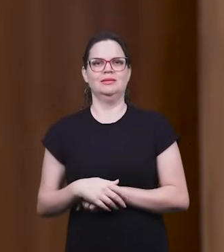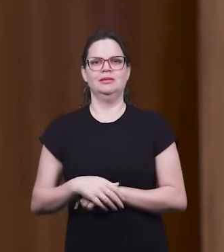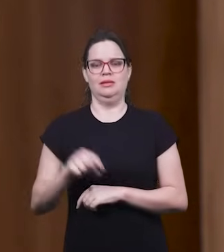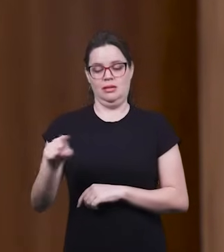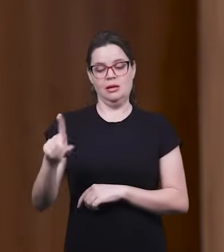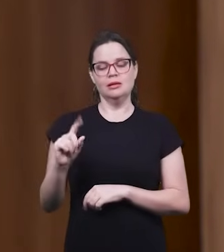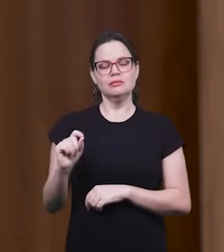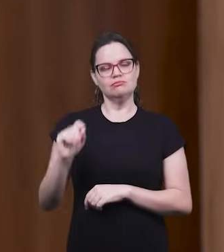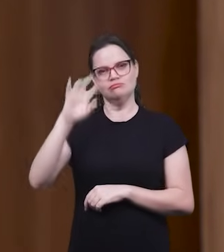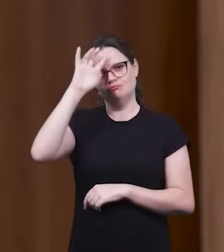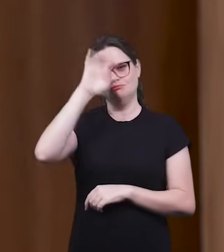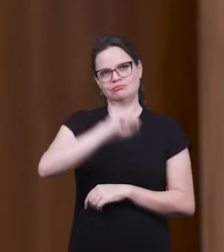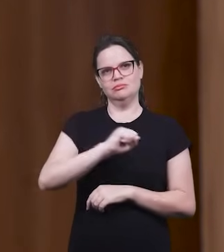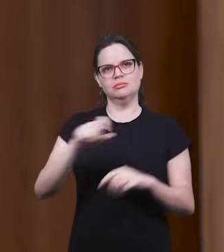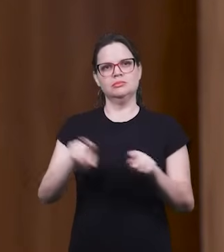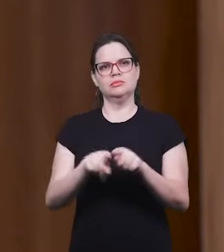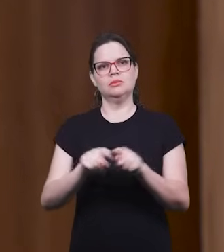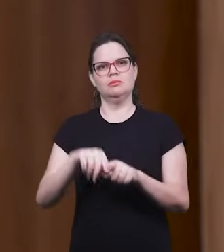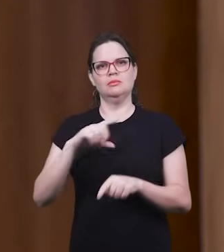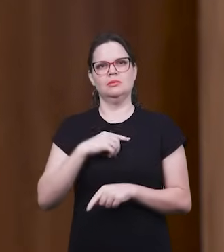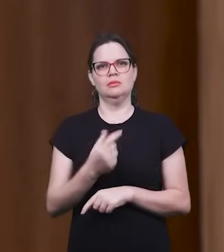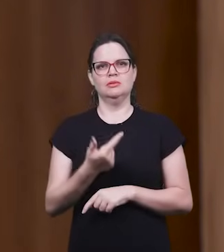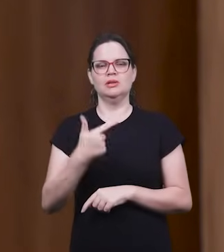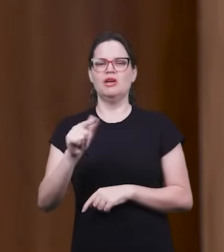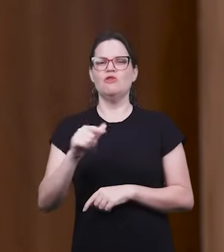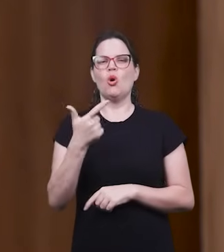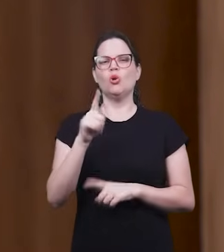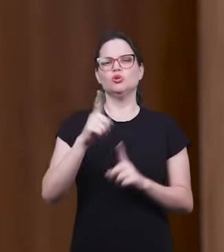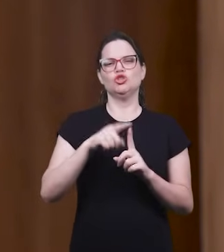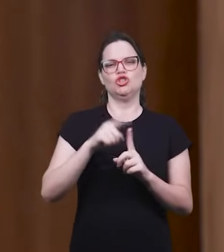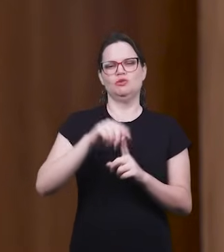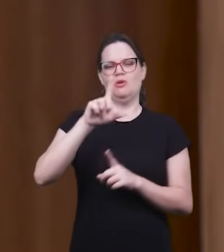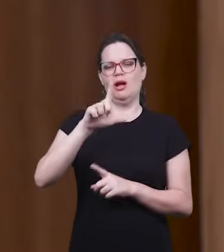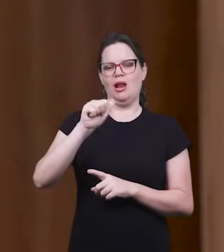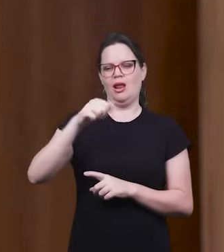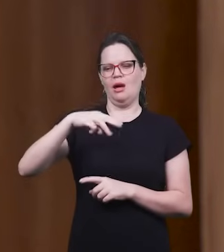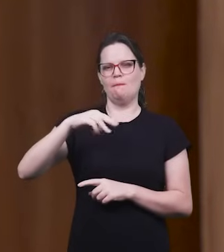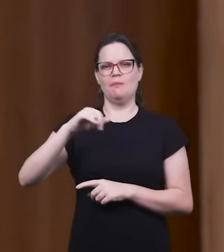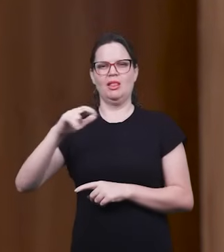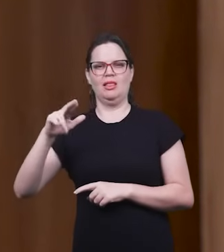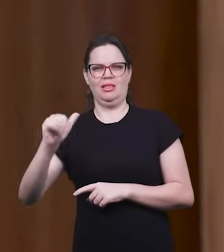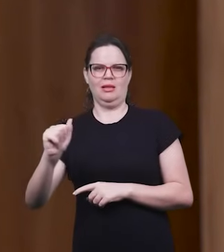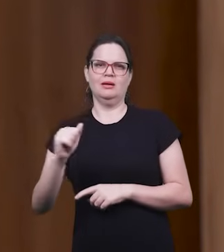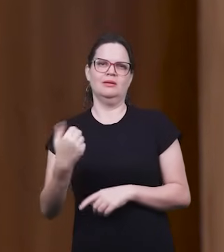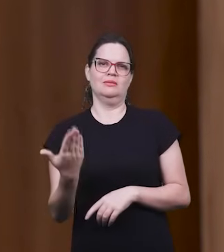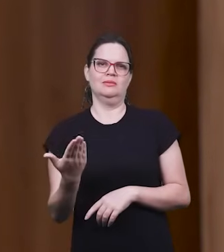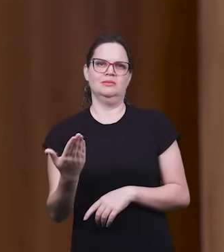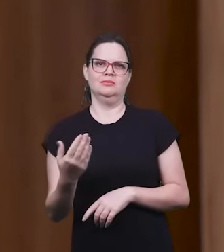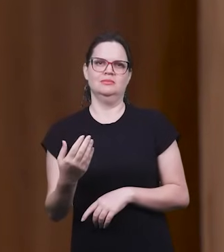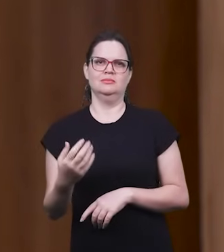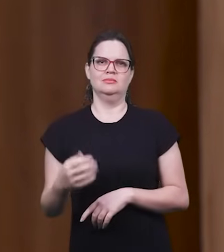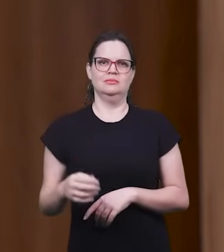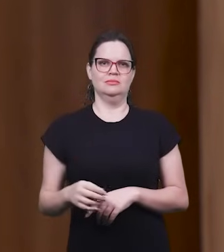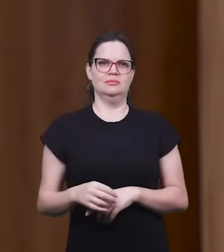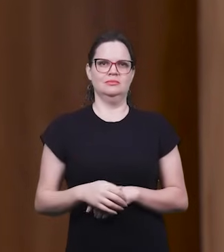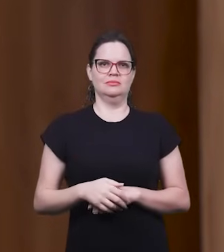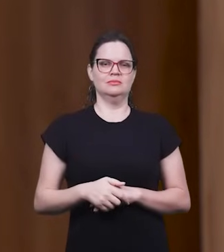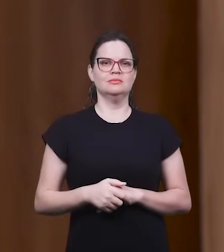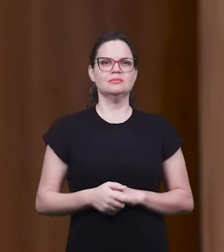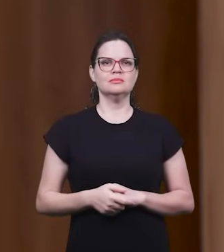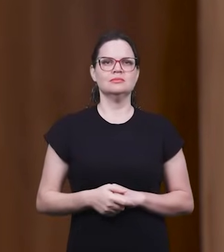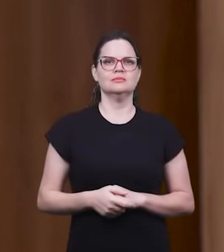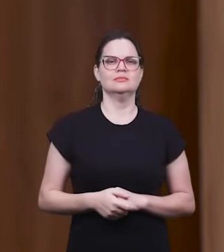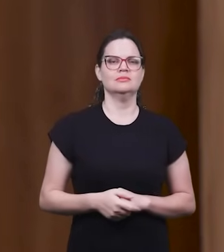esse trabalho. Outro tinha de lâmina também, um plano de lâmina. Então, depois, por último, esses de...